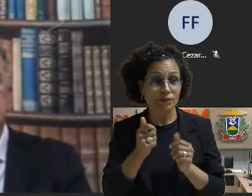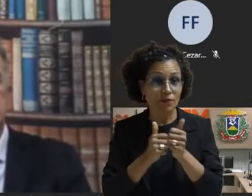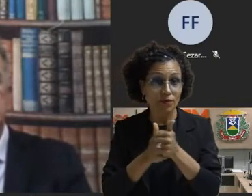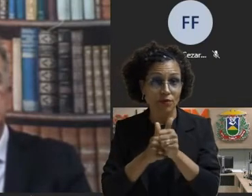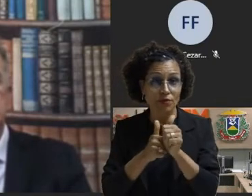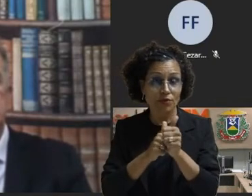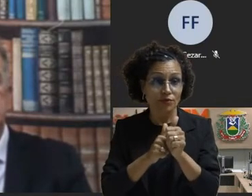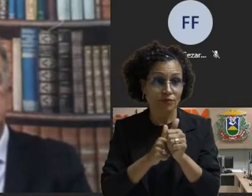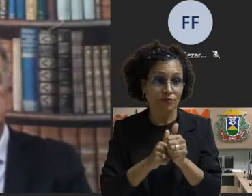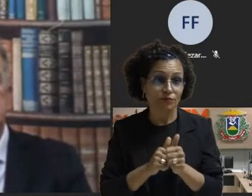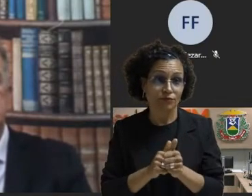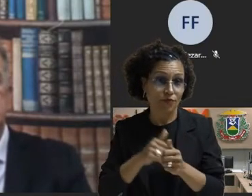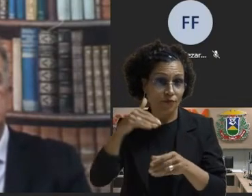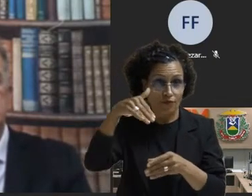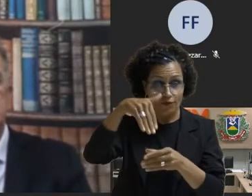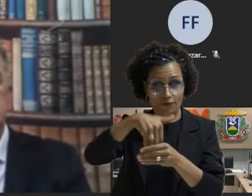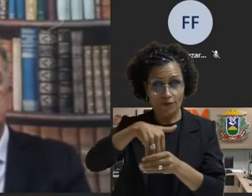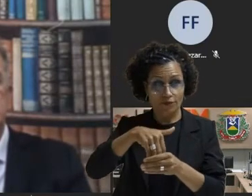voto divergente.